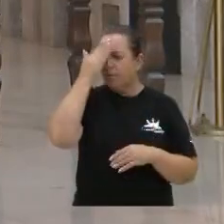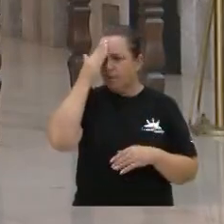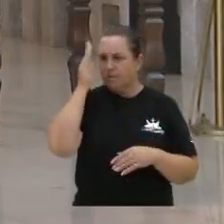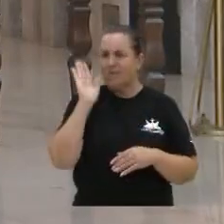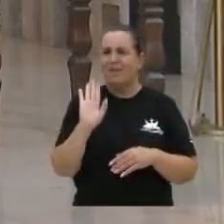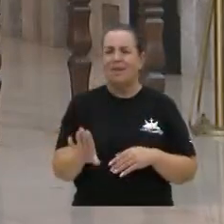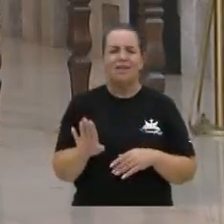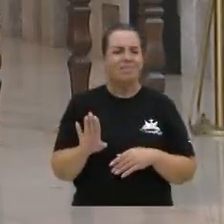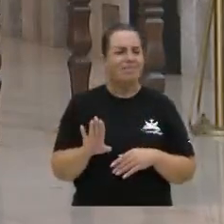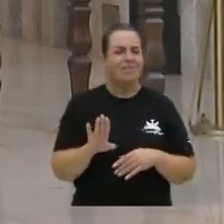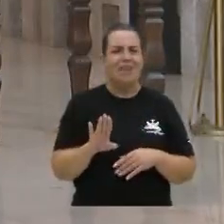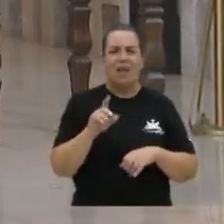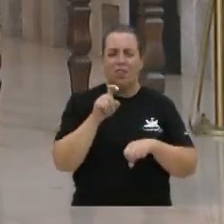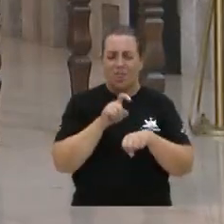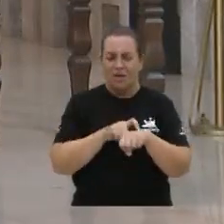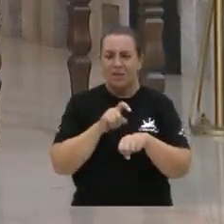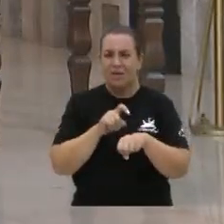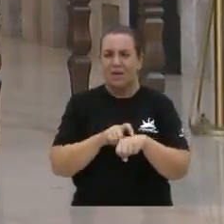minuto